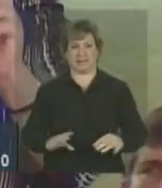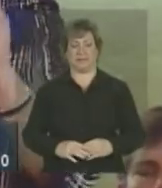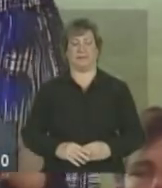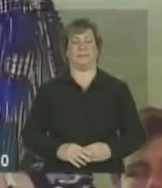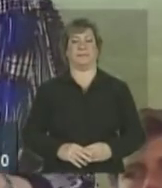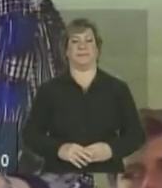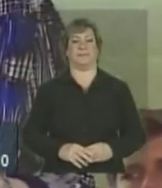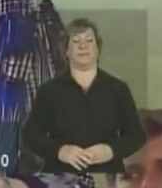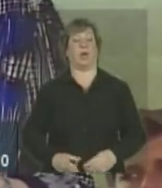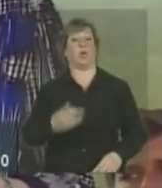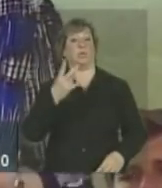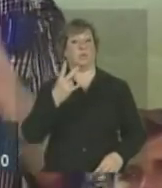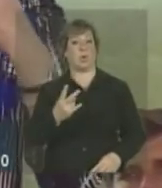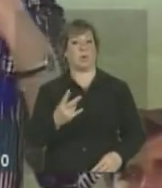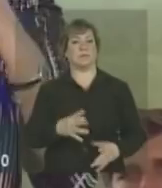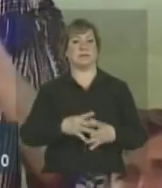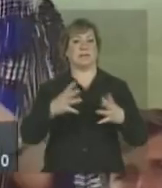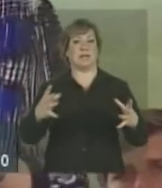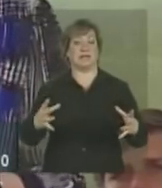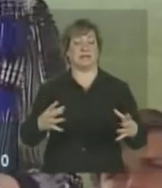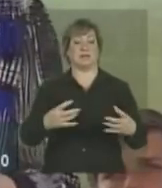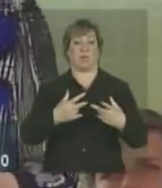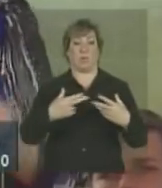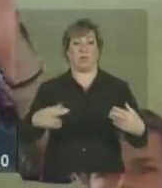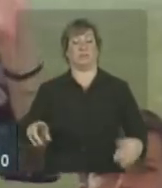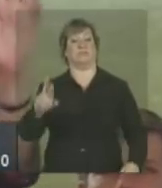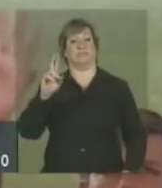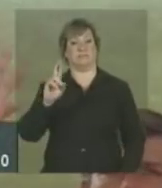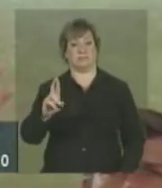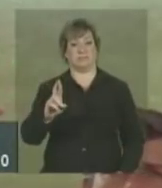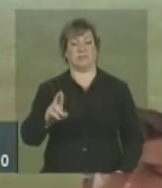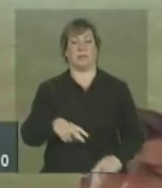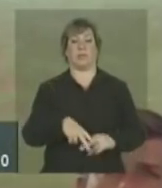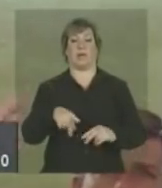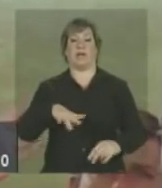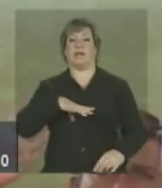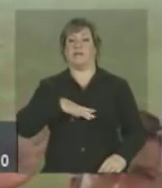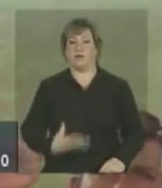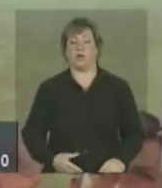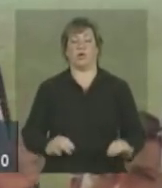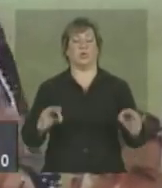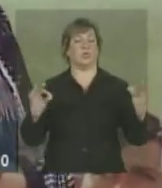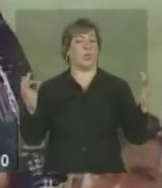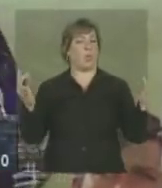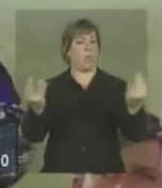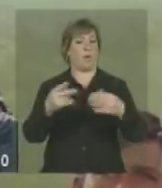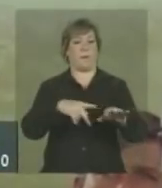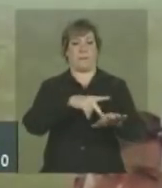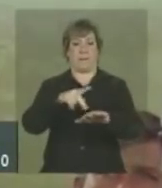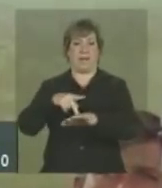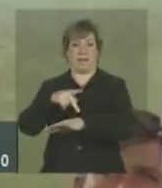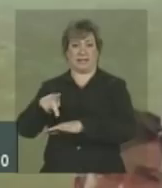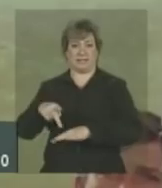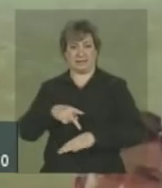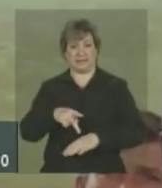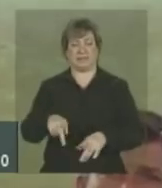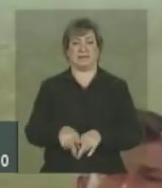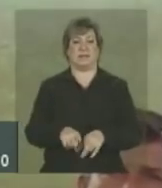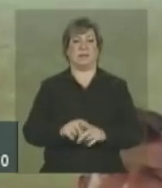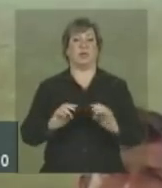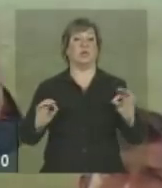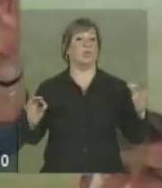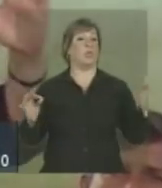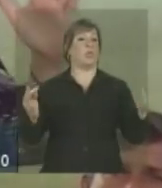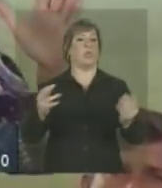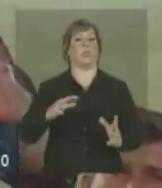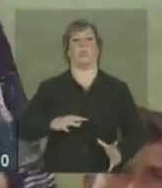Dois grandes fatores são responsáveis pelo desafio de todos os países e de todas as